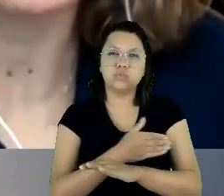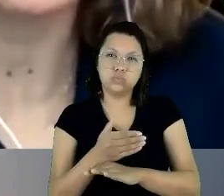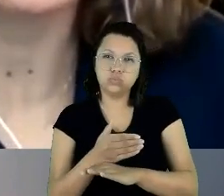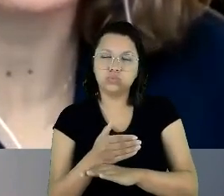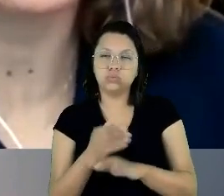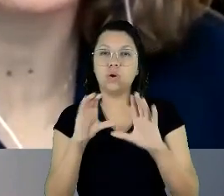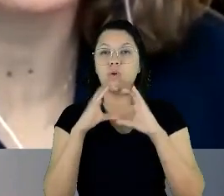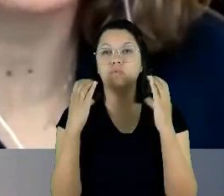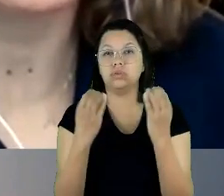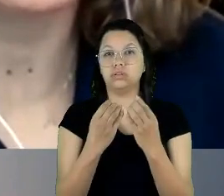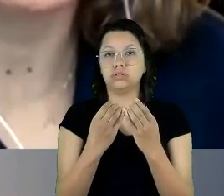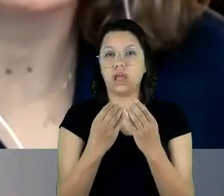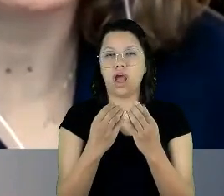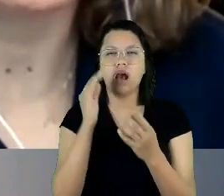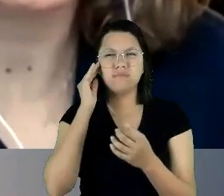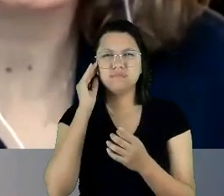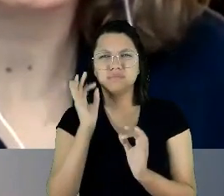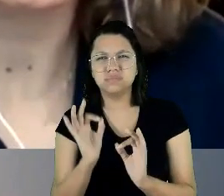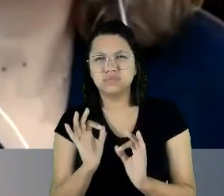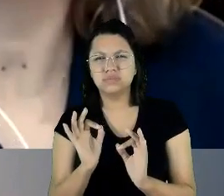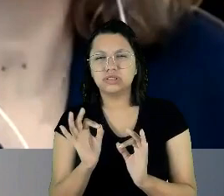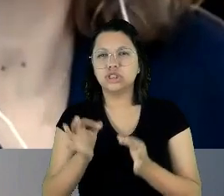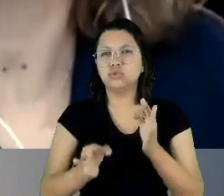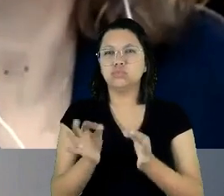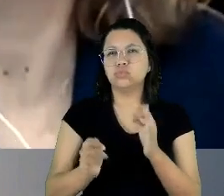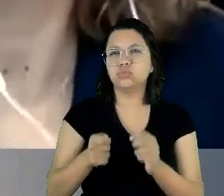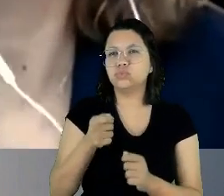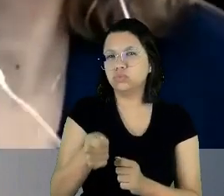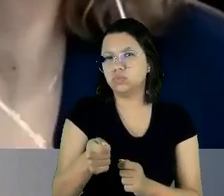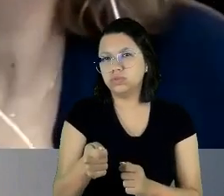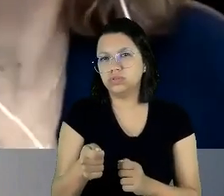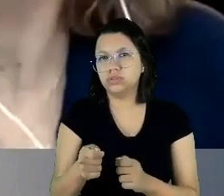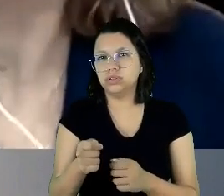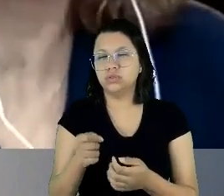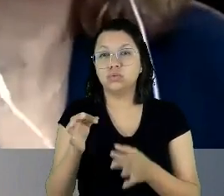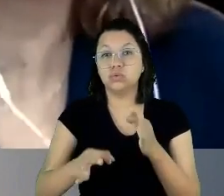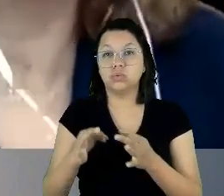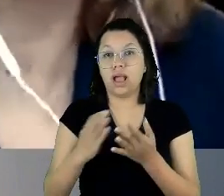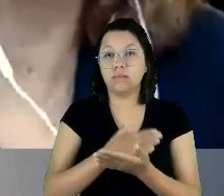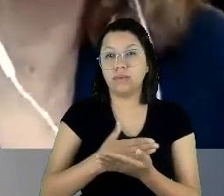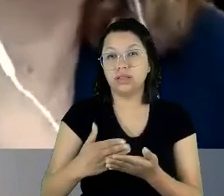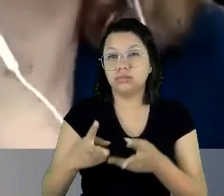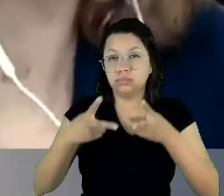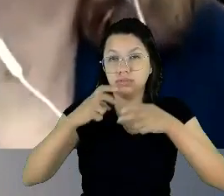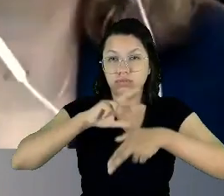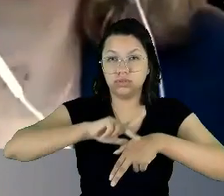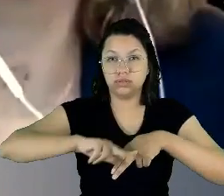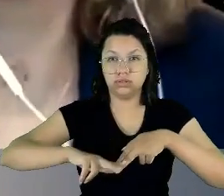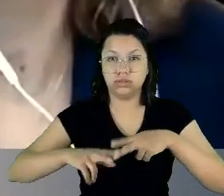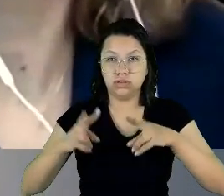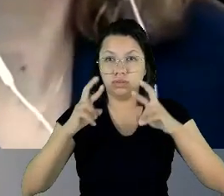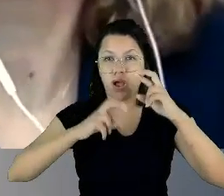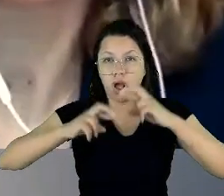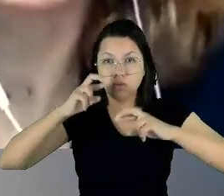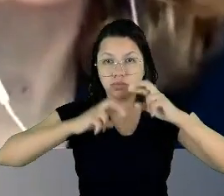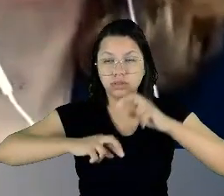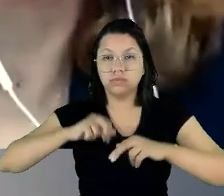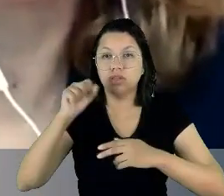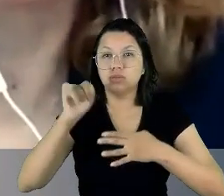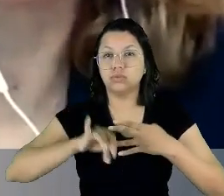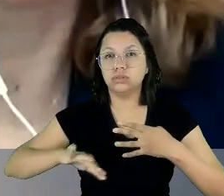sentido, né? Enquanto juízas e juízes, julgar a partir de uma perspectiva de gênero, aprender sobre isso,